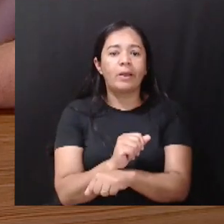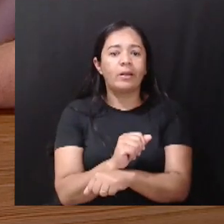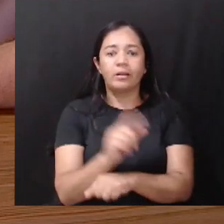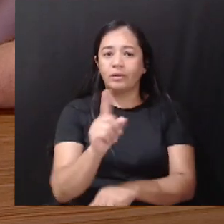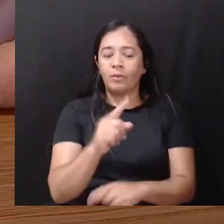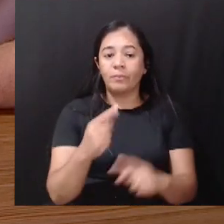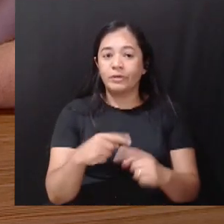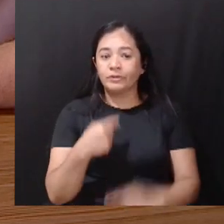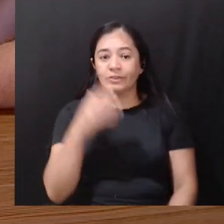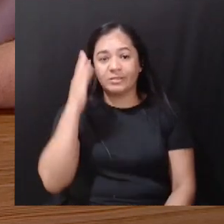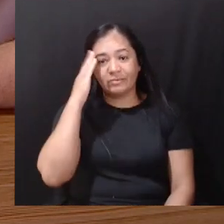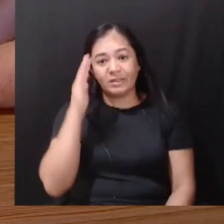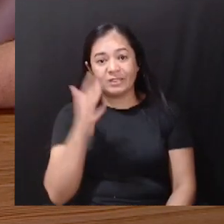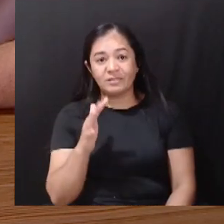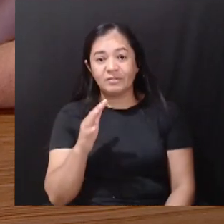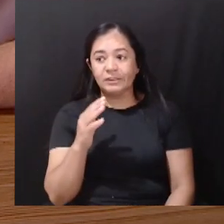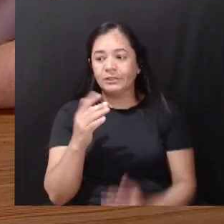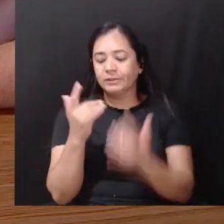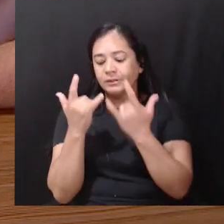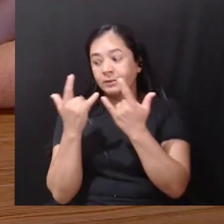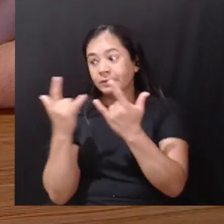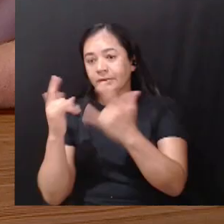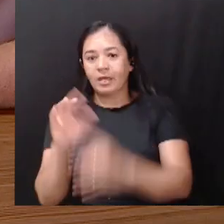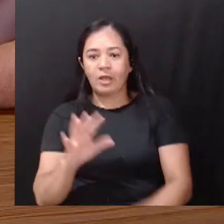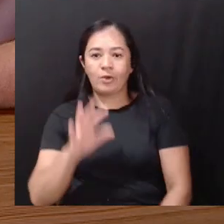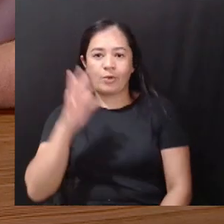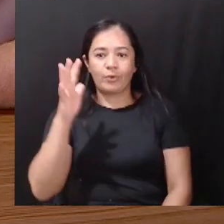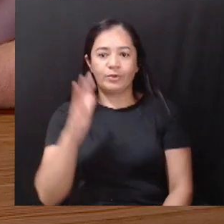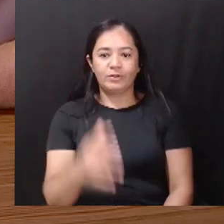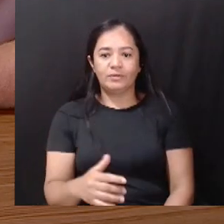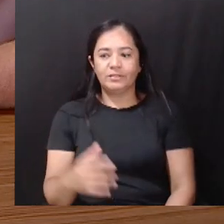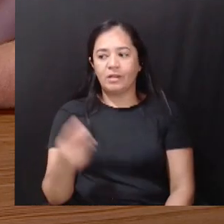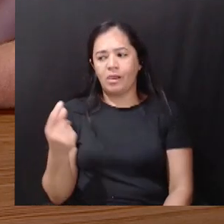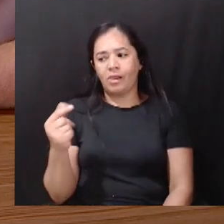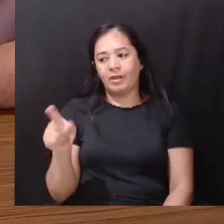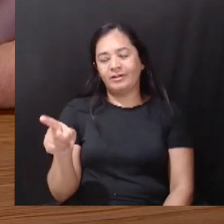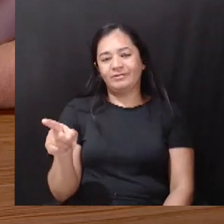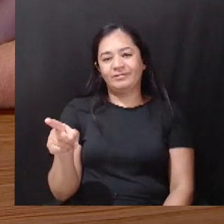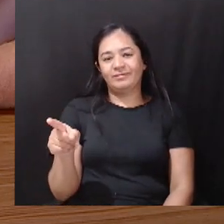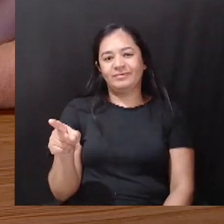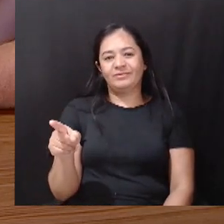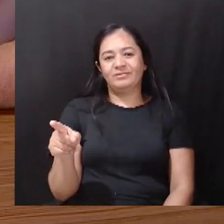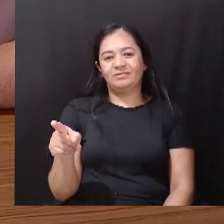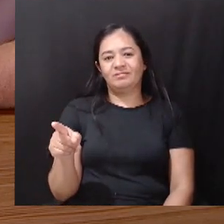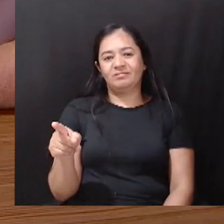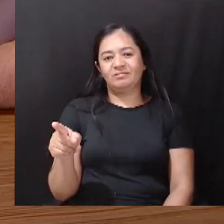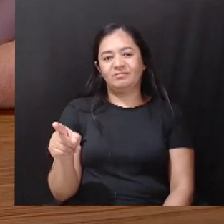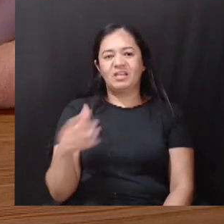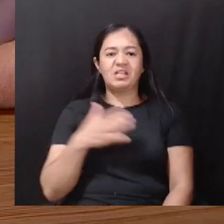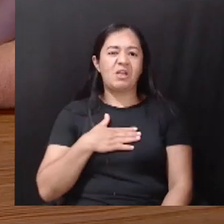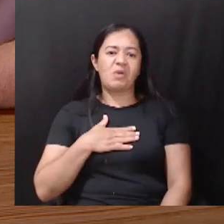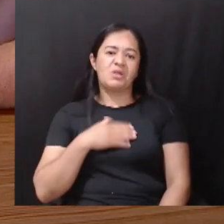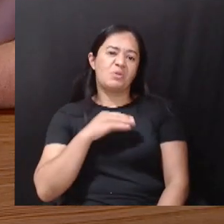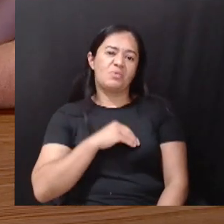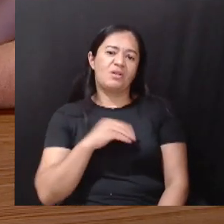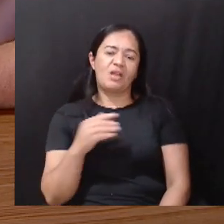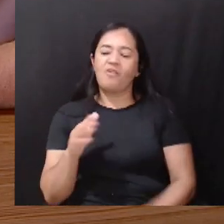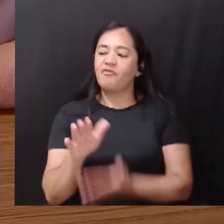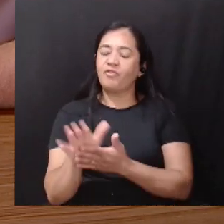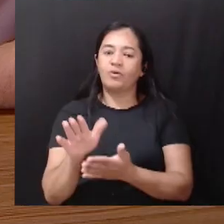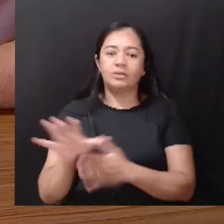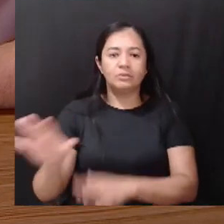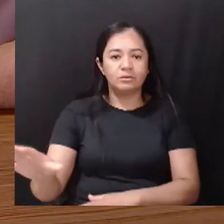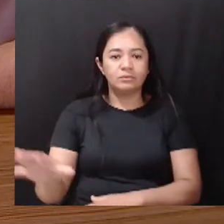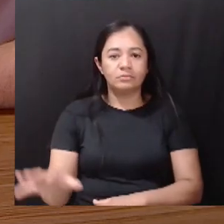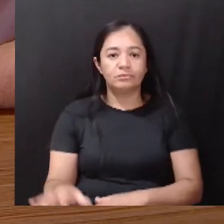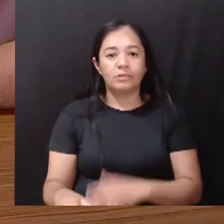sabe, muitas vezes a tentação vem. Então, você vê aquele dinheiro parado e fala assim, não faz parte do meu salário, vou gastar isso aqui, e daí